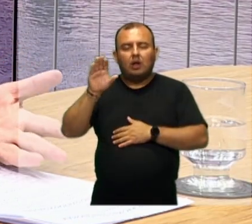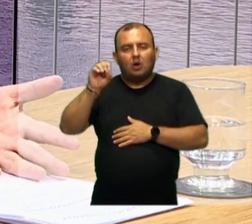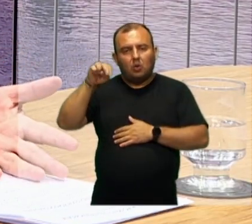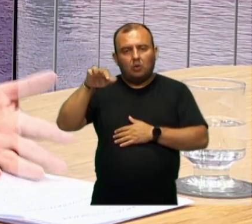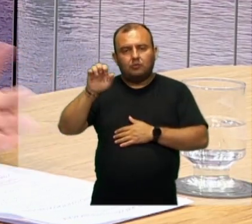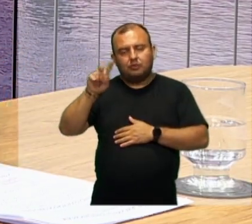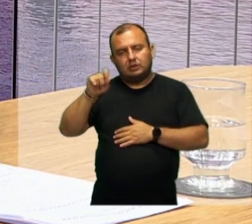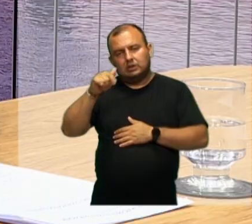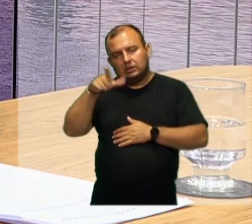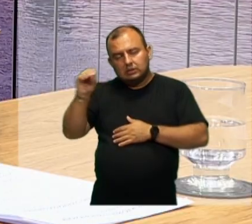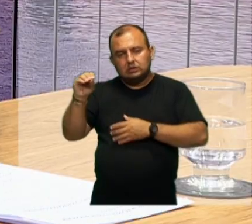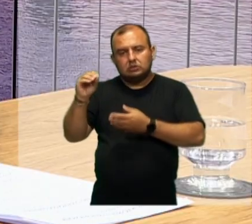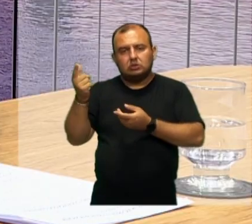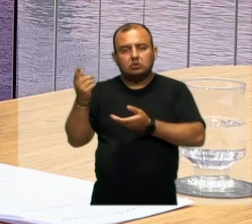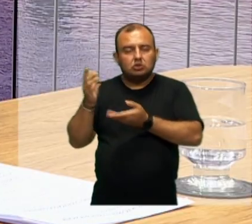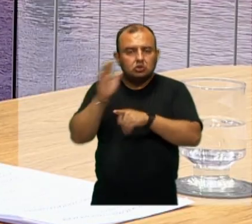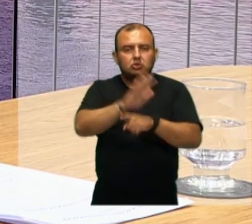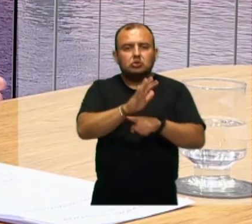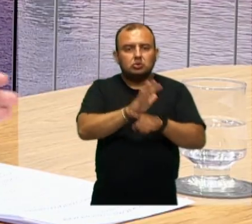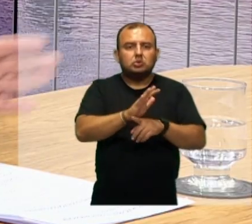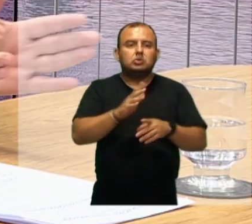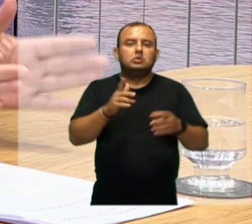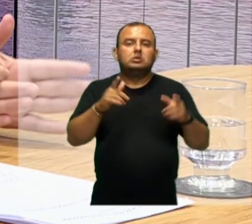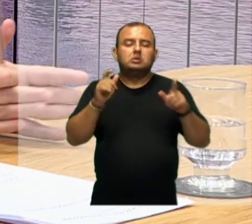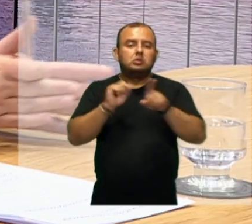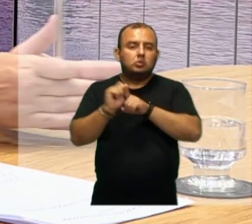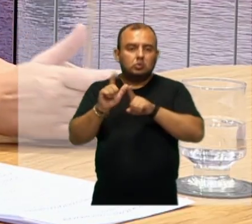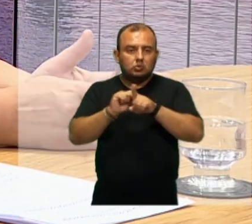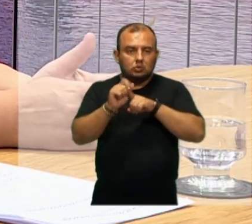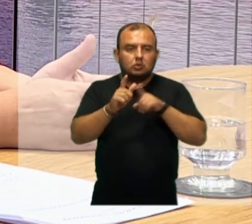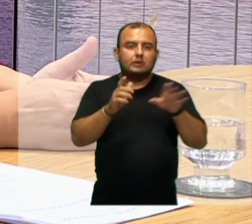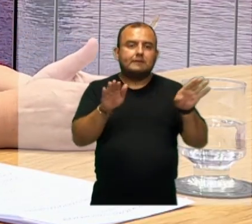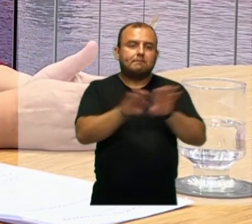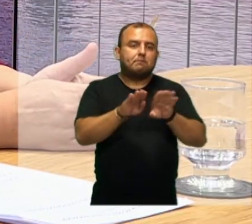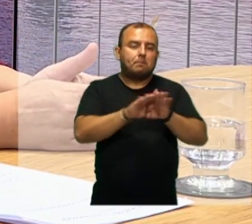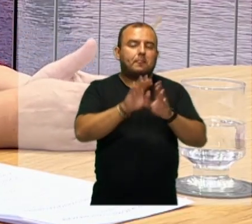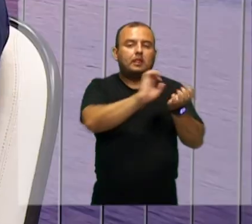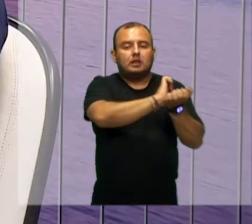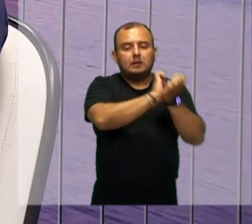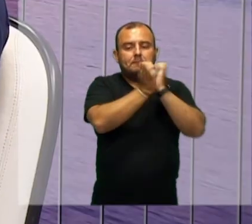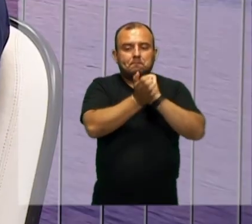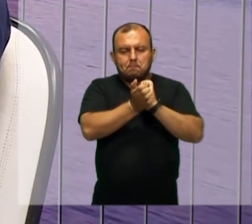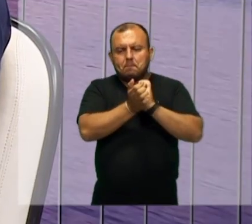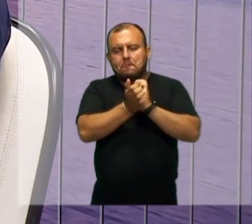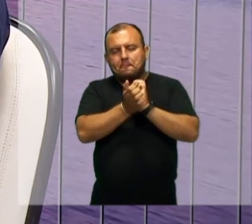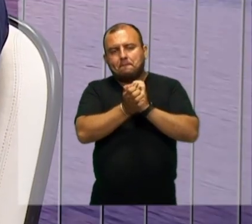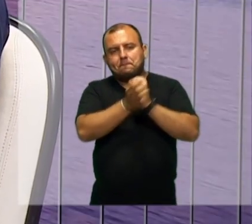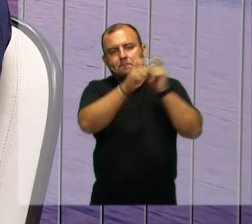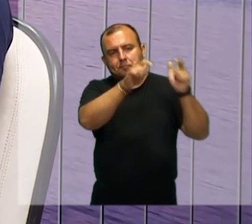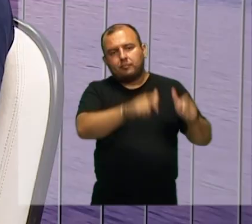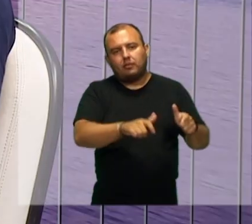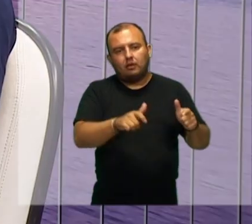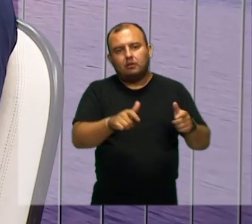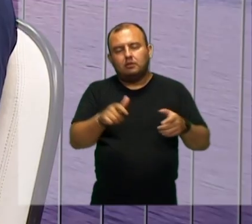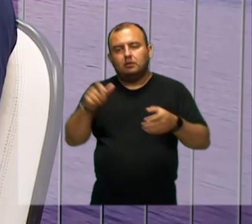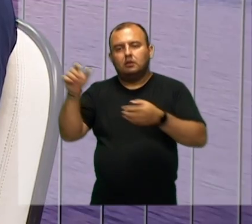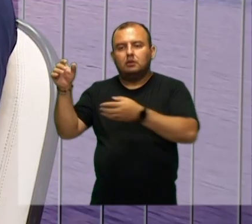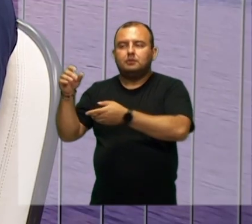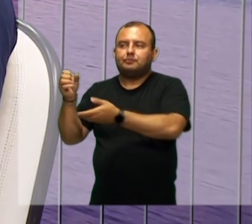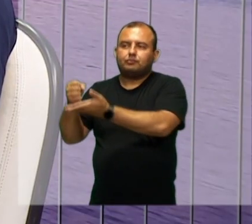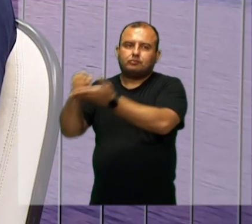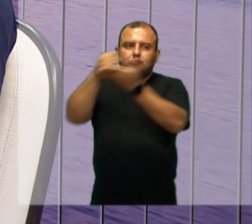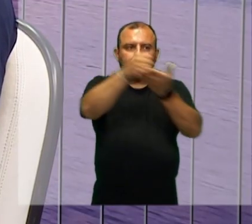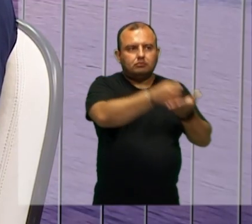que te subsidia. Sim. E eles fazem locação de equipamentos nos locais para não ter que ficar transportando, cada